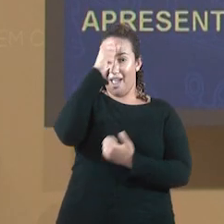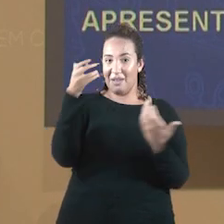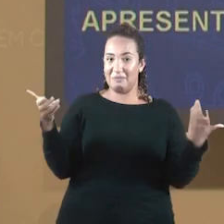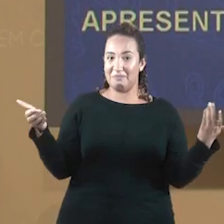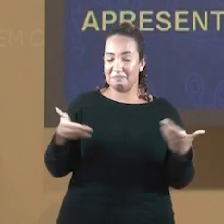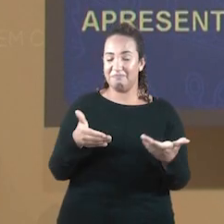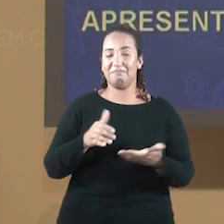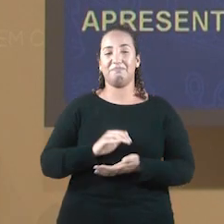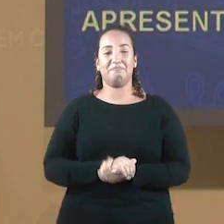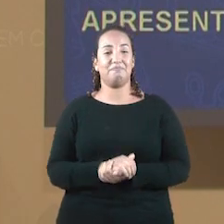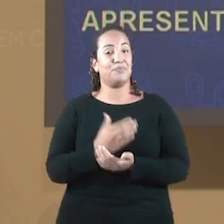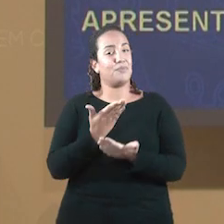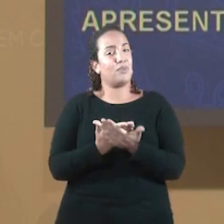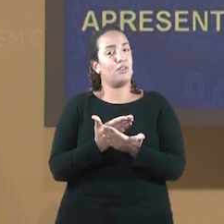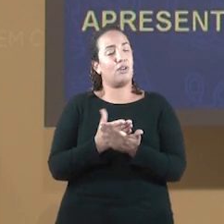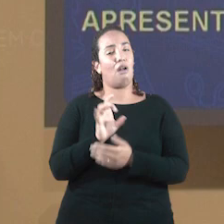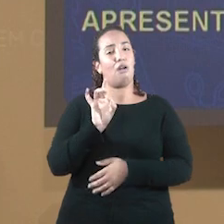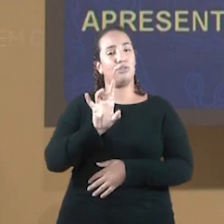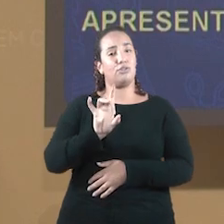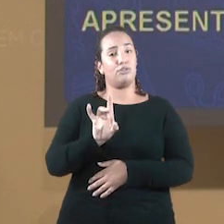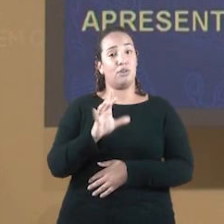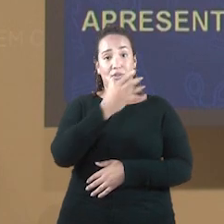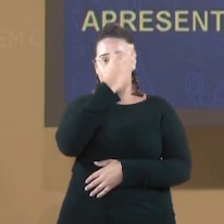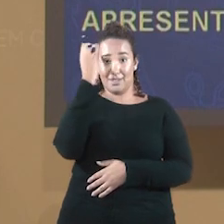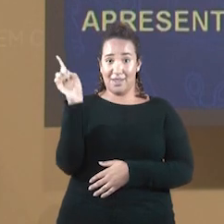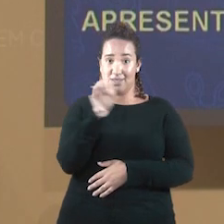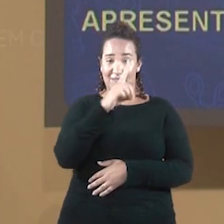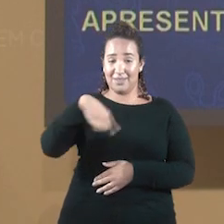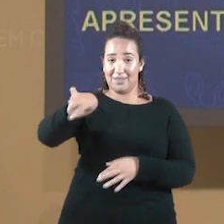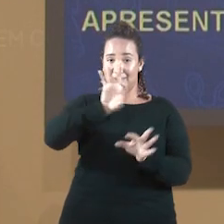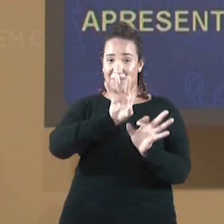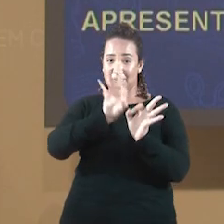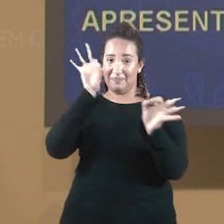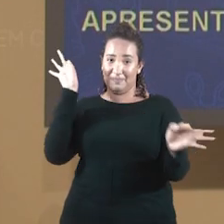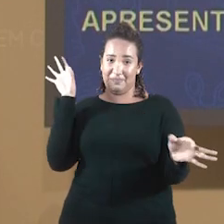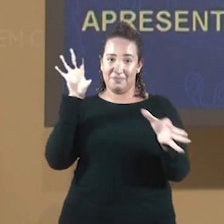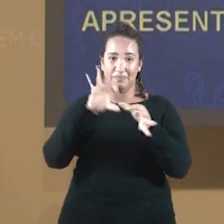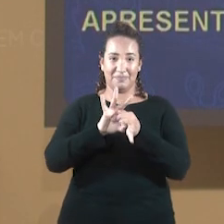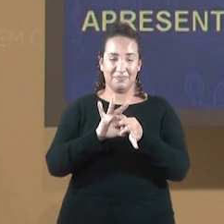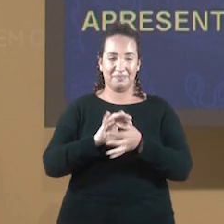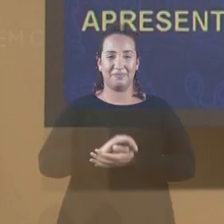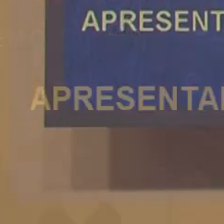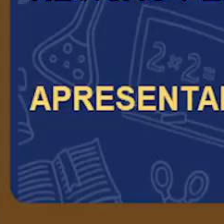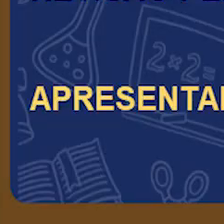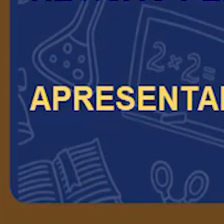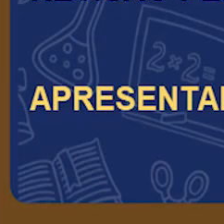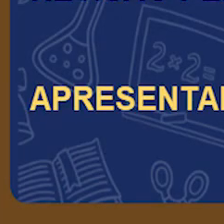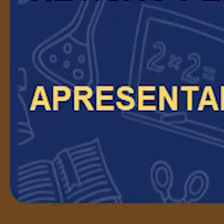Por hoje é isso, e não esqueçam, mesmo distantes, estamos juntos!